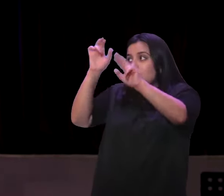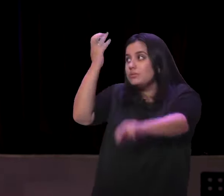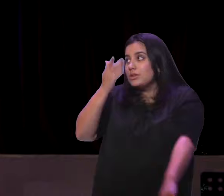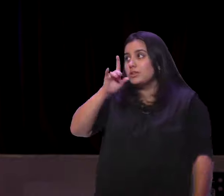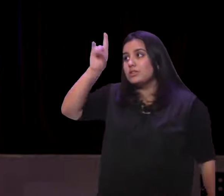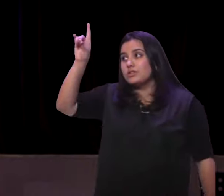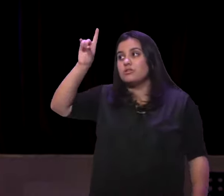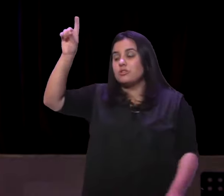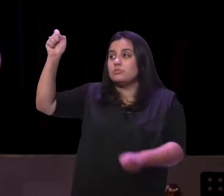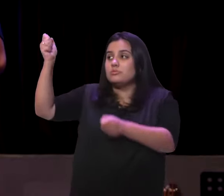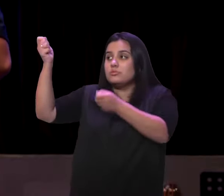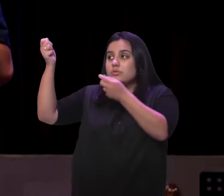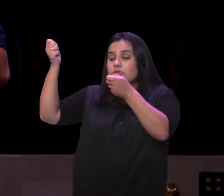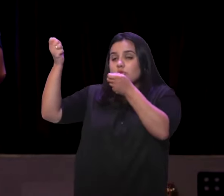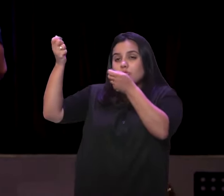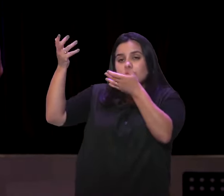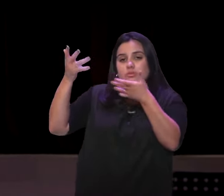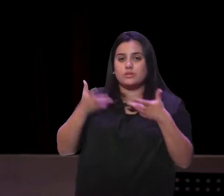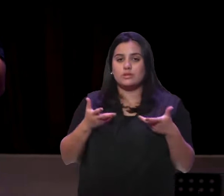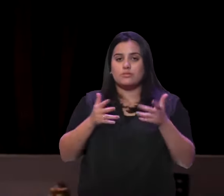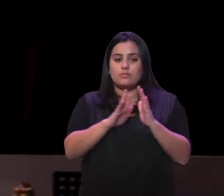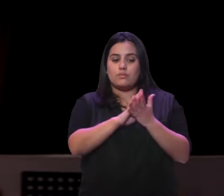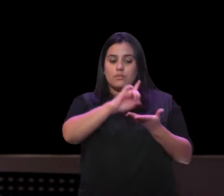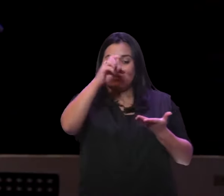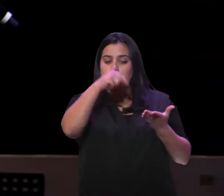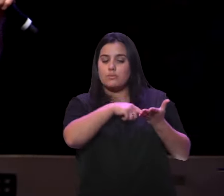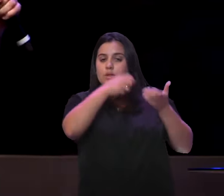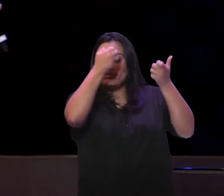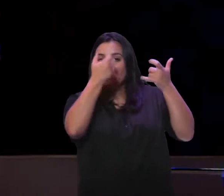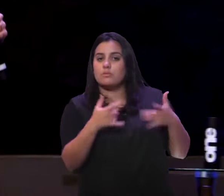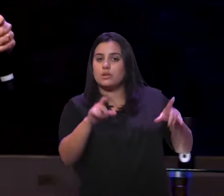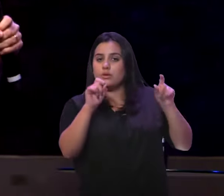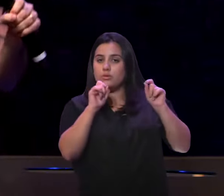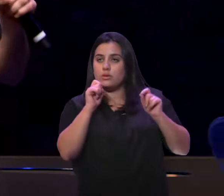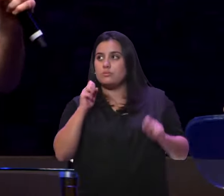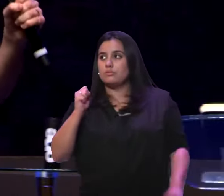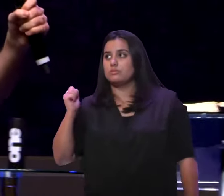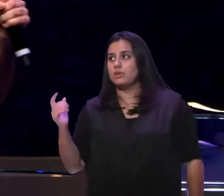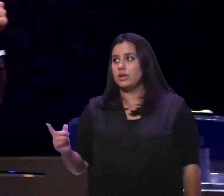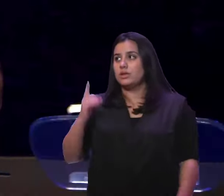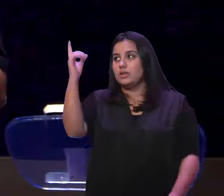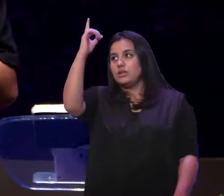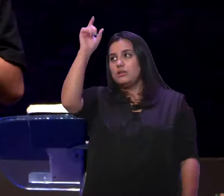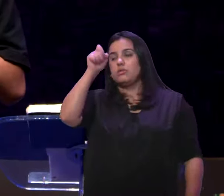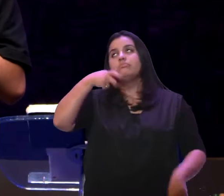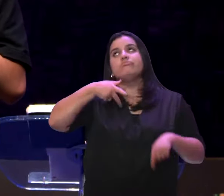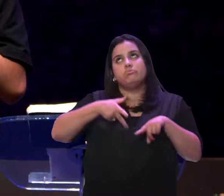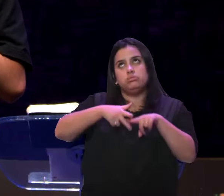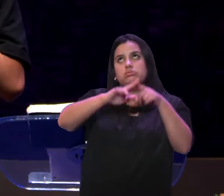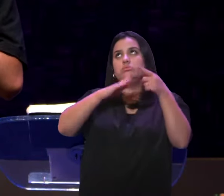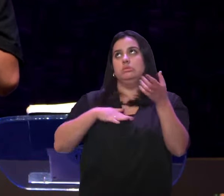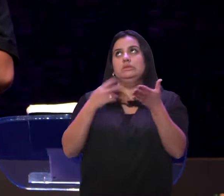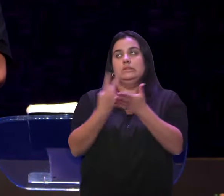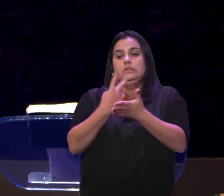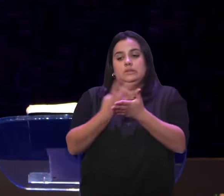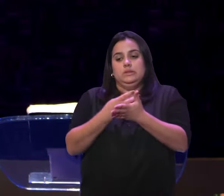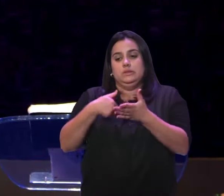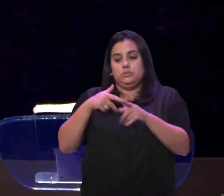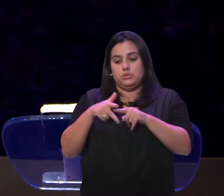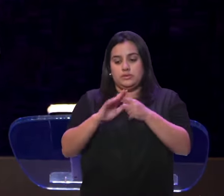nos visita. A Bíblia diz depois que Davi consertou o erro dele. Ele viu